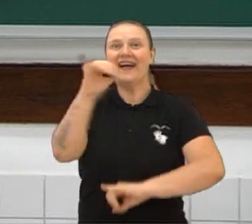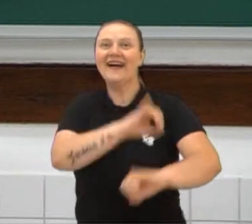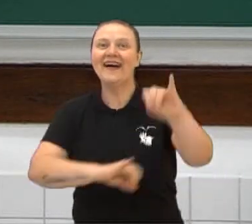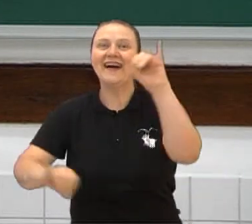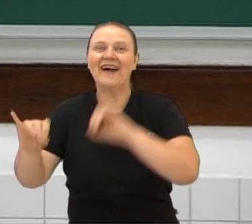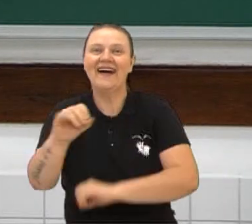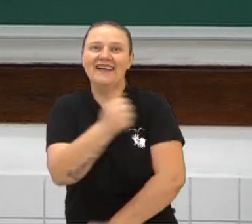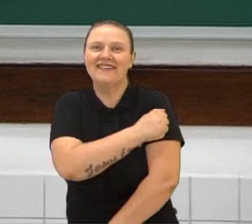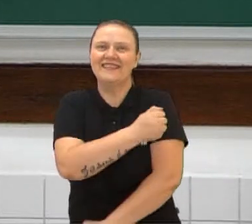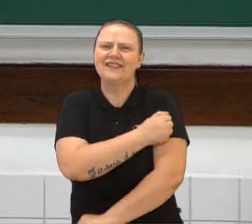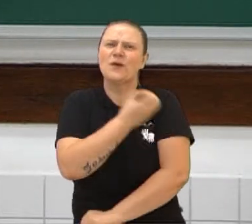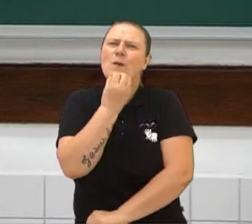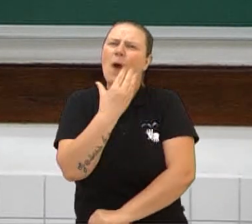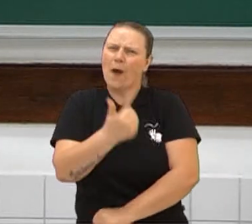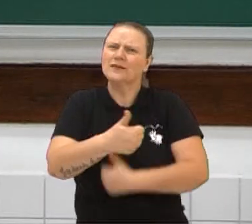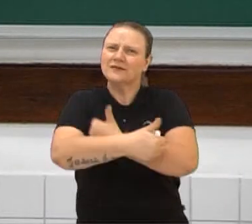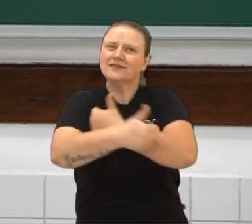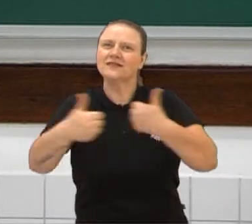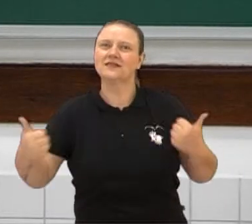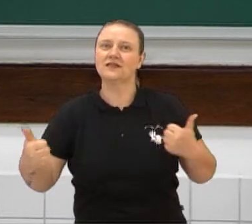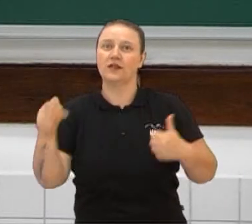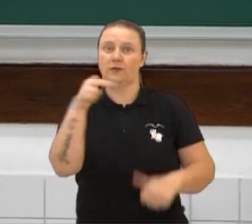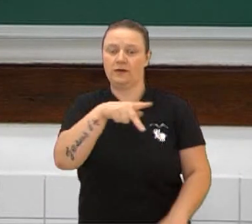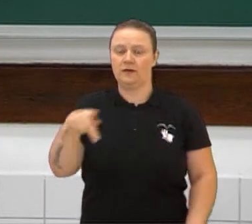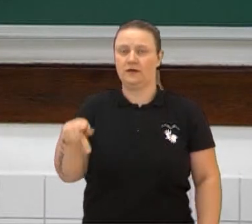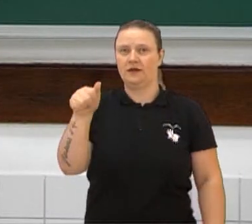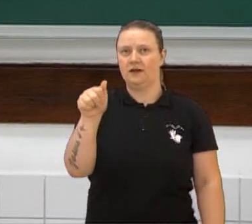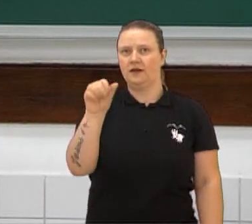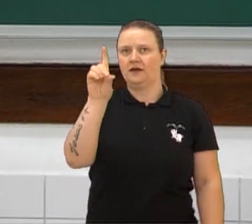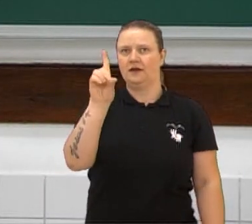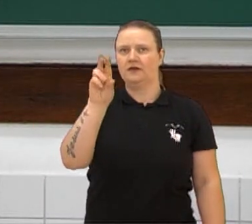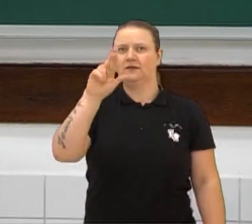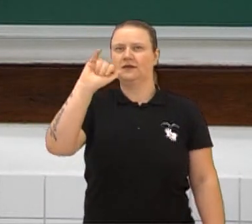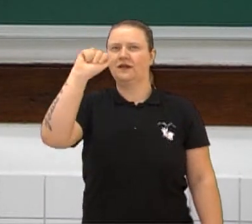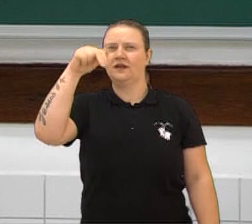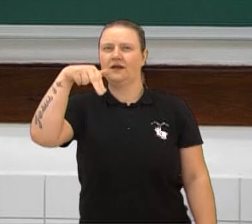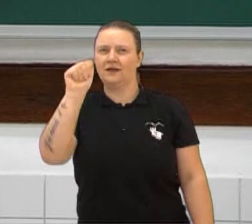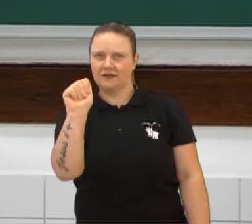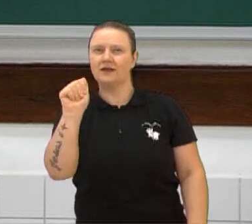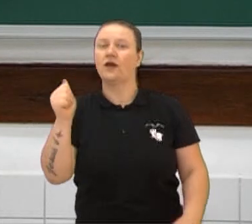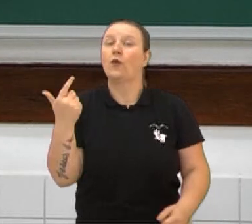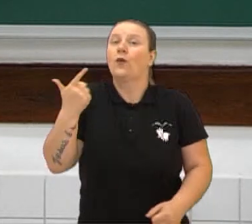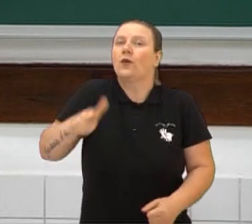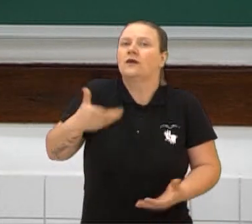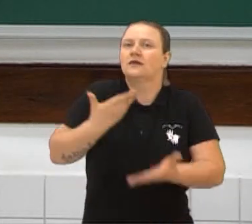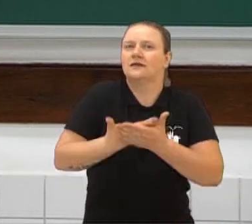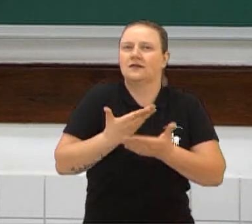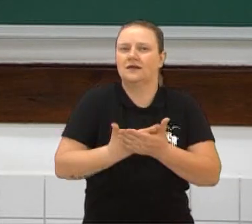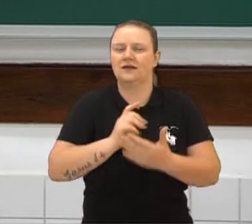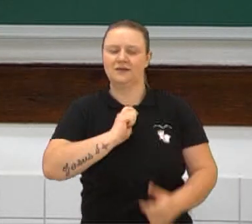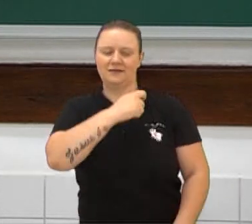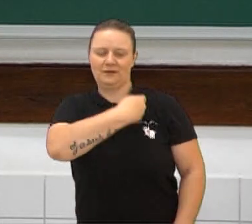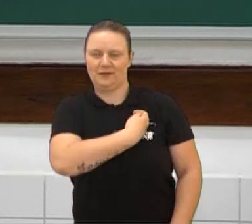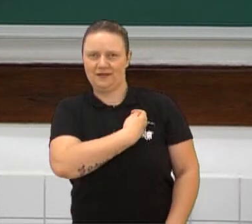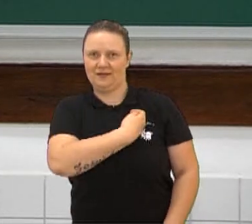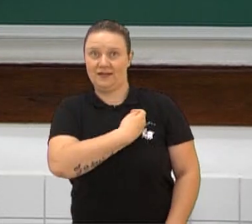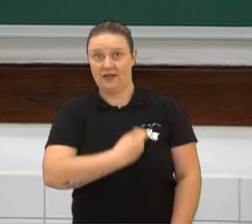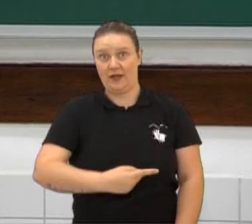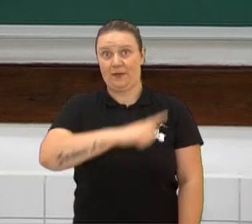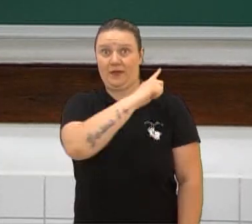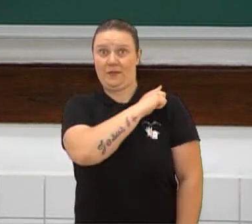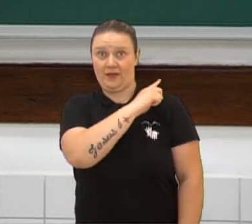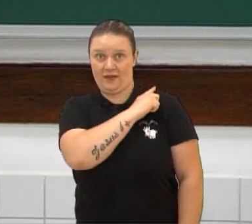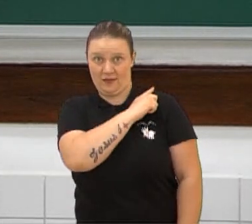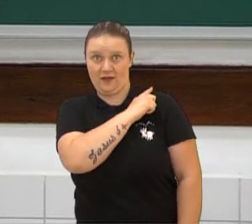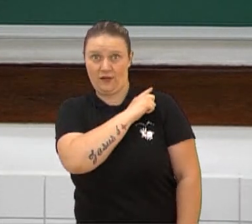Olá, estudiantes, como estão? Eu sou a prof. Adriana, então, e vamos a mais uma classe de língua espanhola para a primeira série